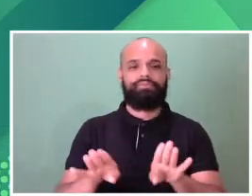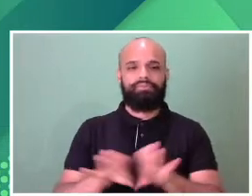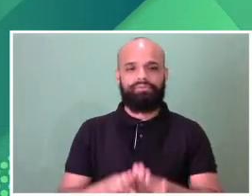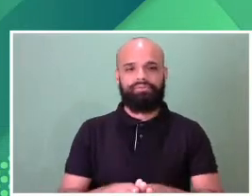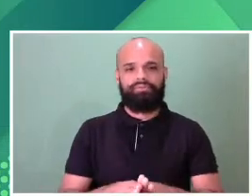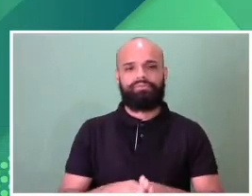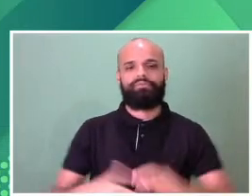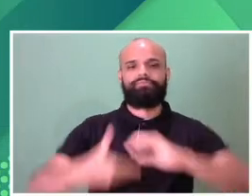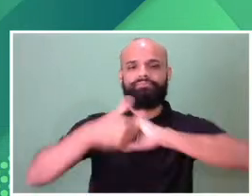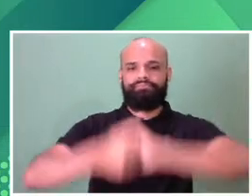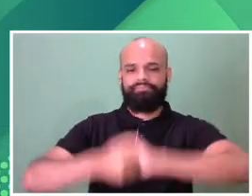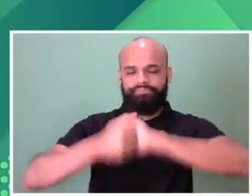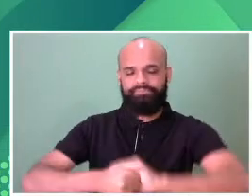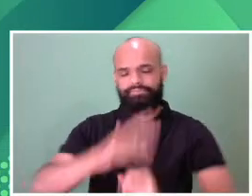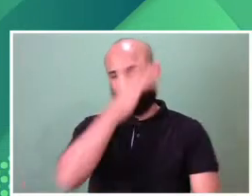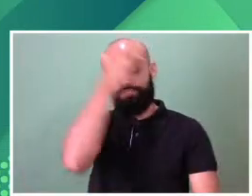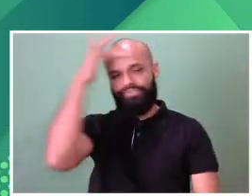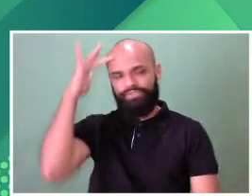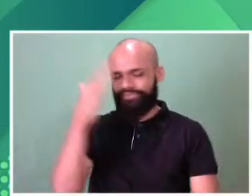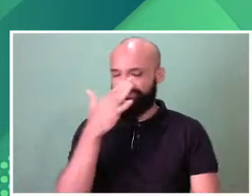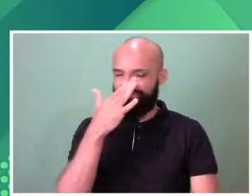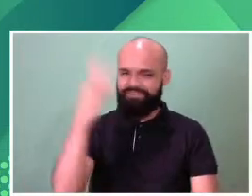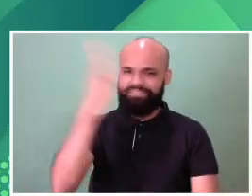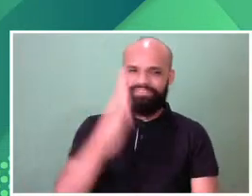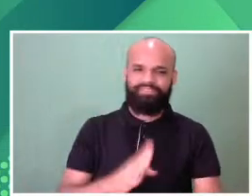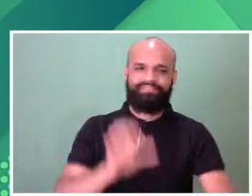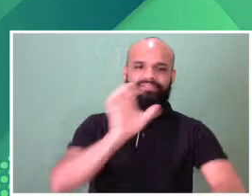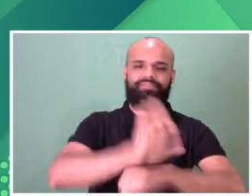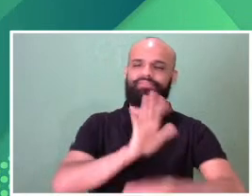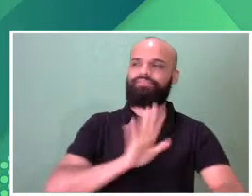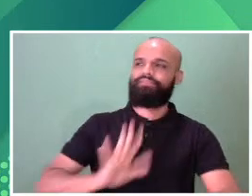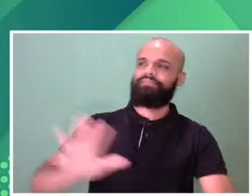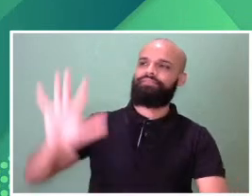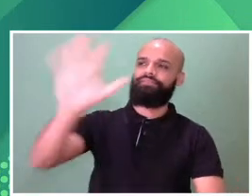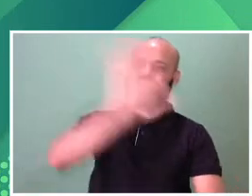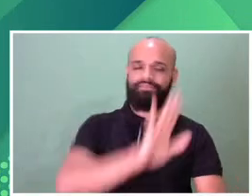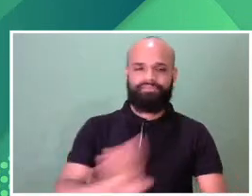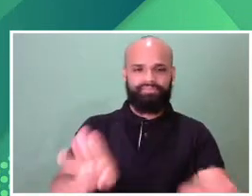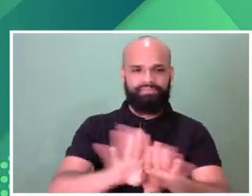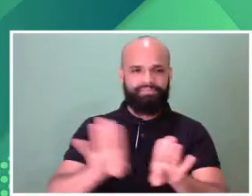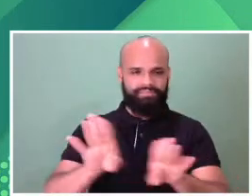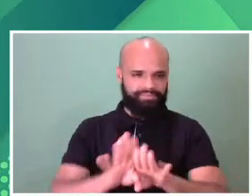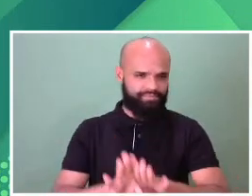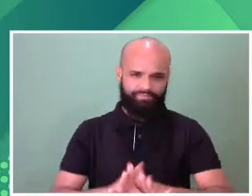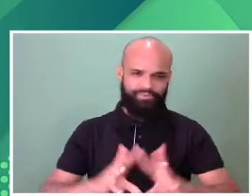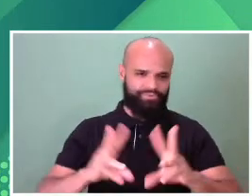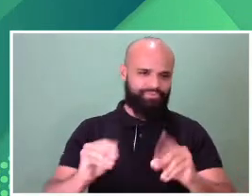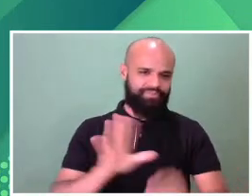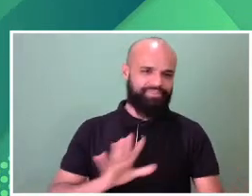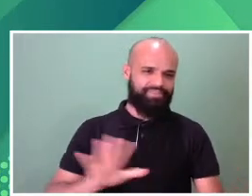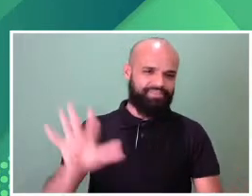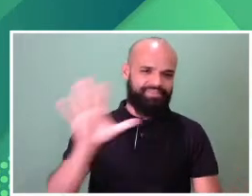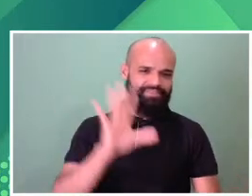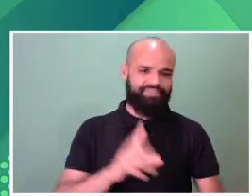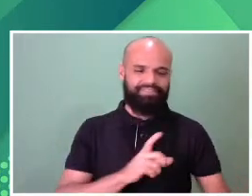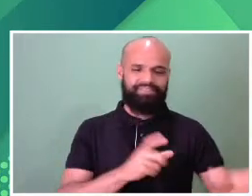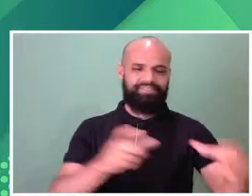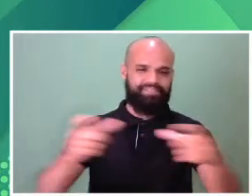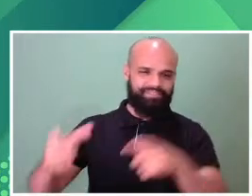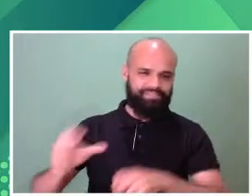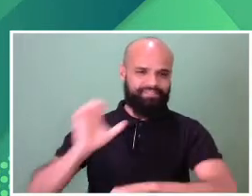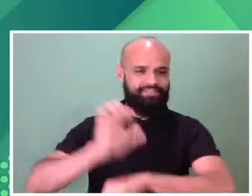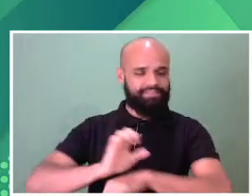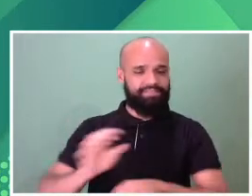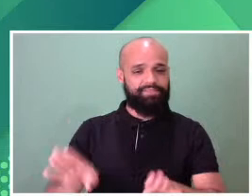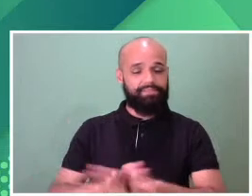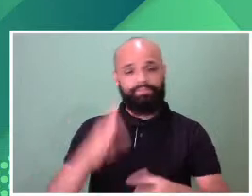saudar aos que nos assistem aqui do Brasil, das nossas imensas regiões, dos nossos estados. Quero